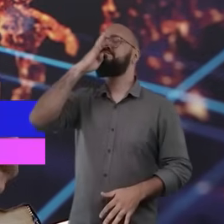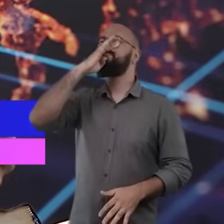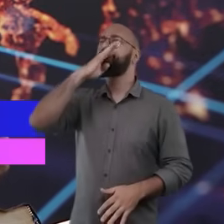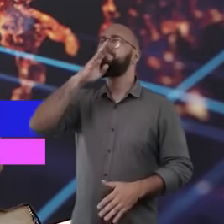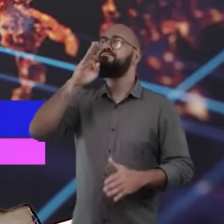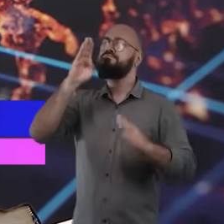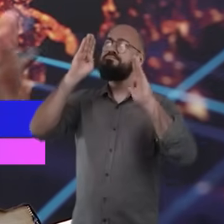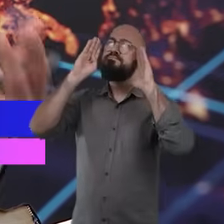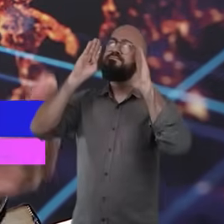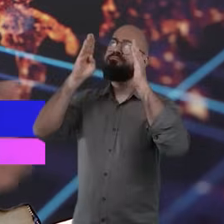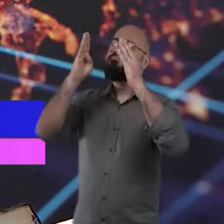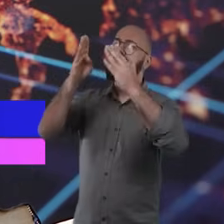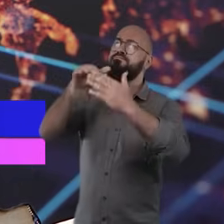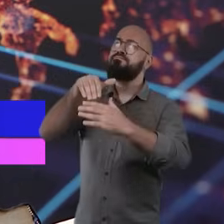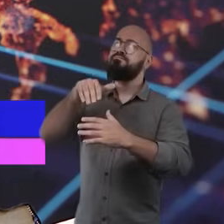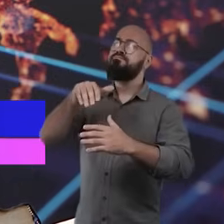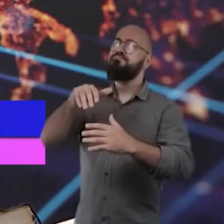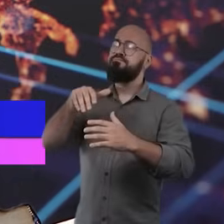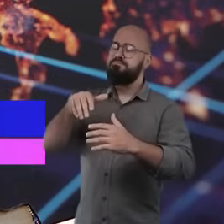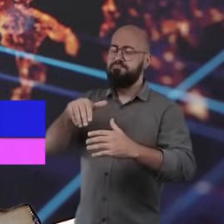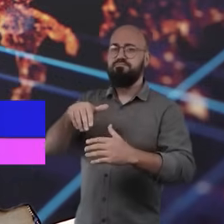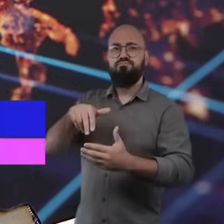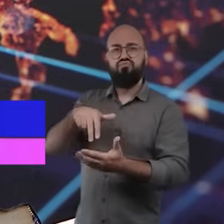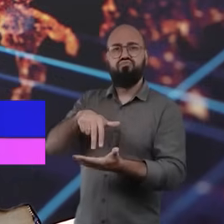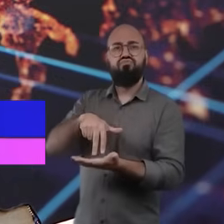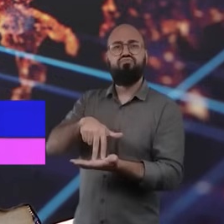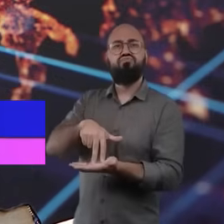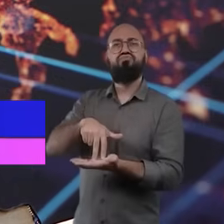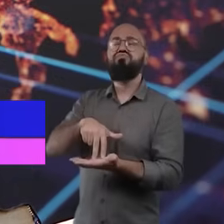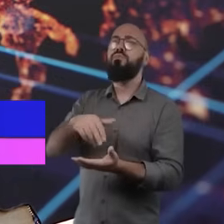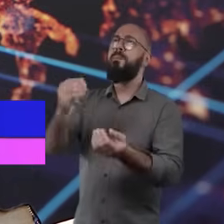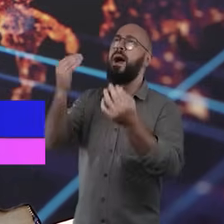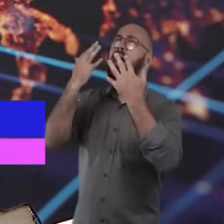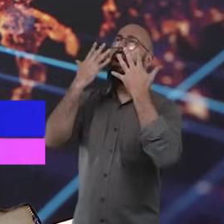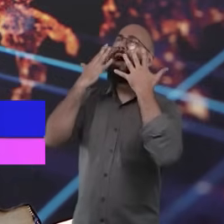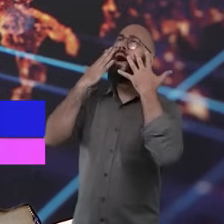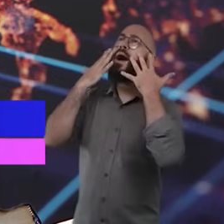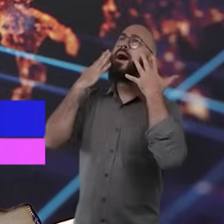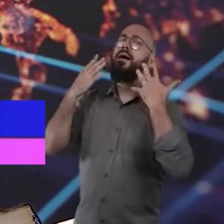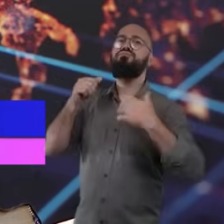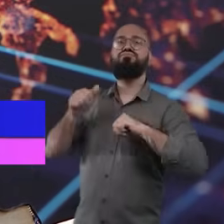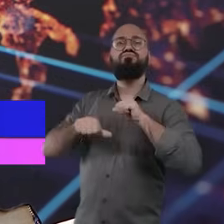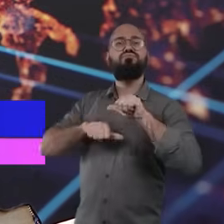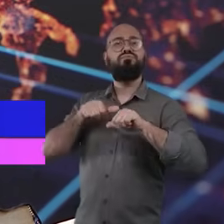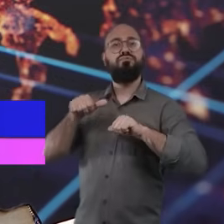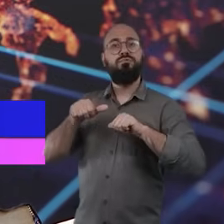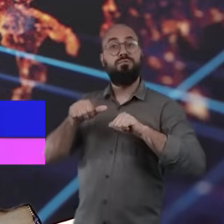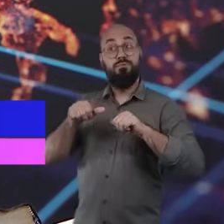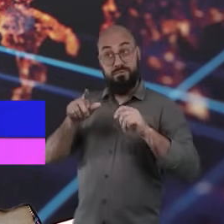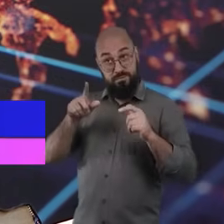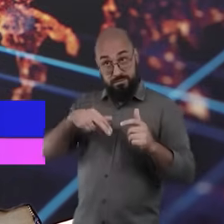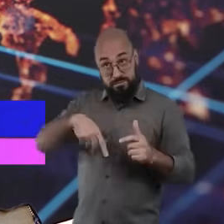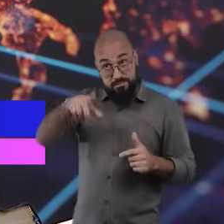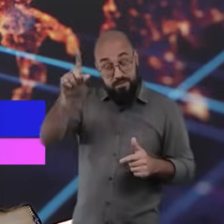Uma vida sem problema. Uma vida onde nunca mais você terá dores. Onde você